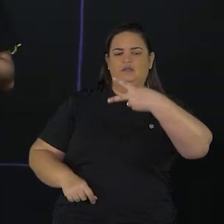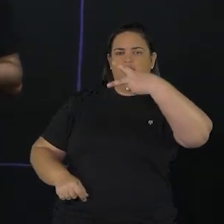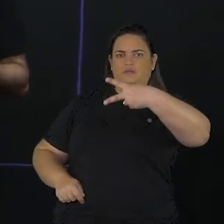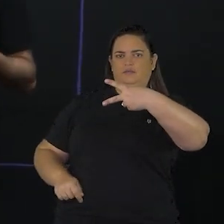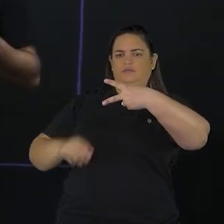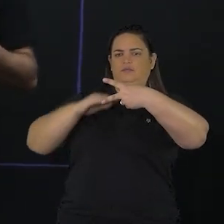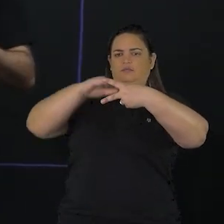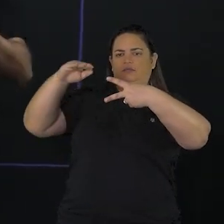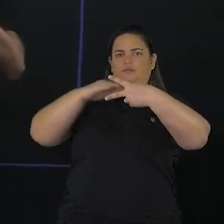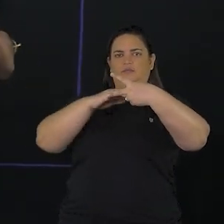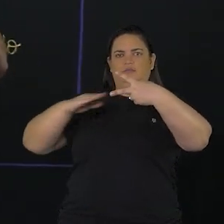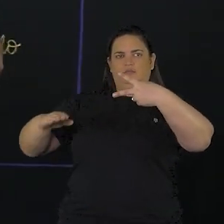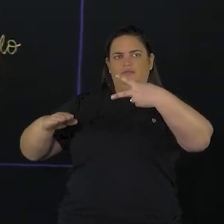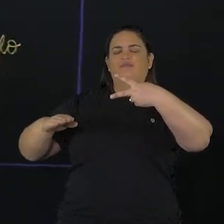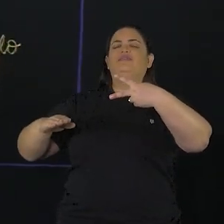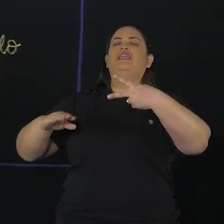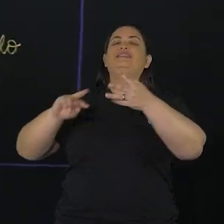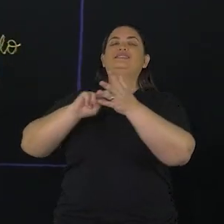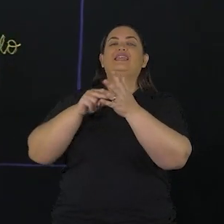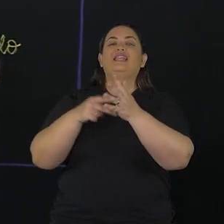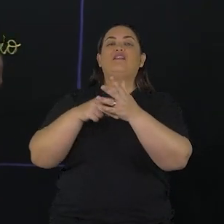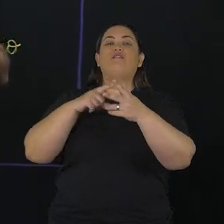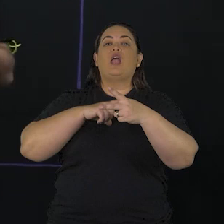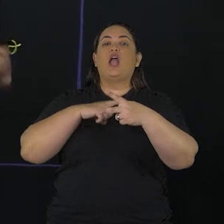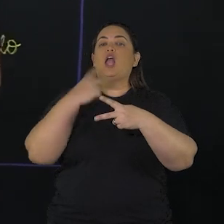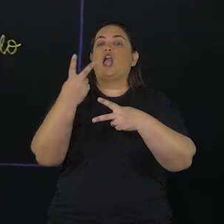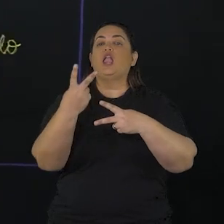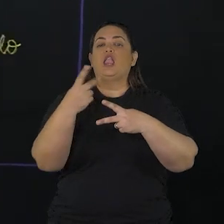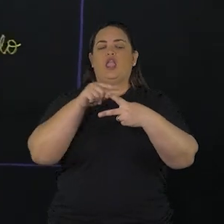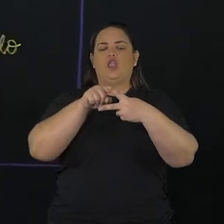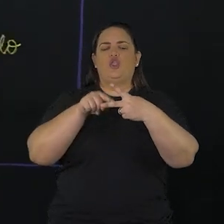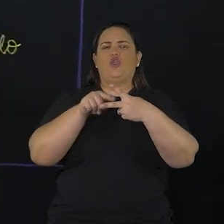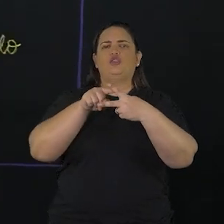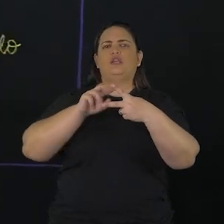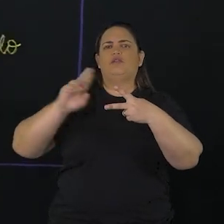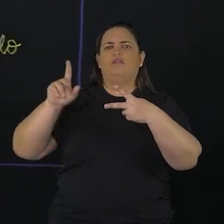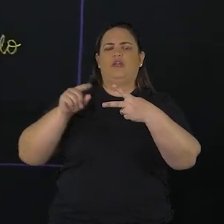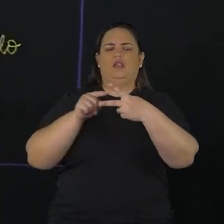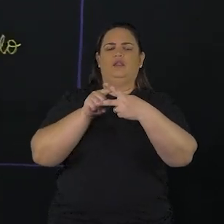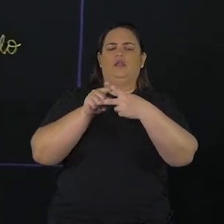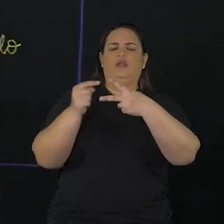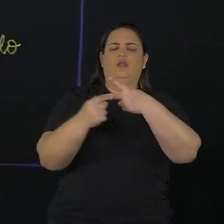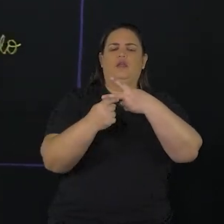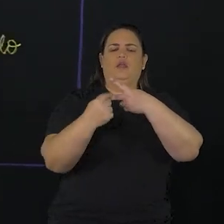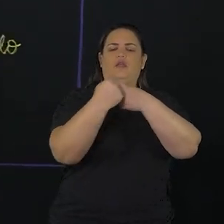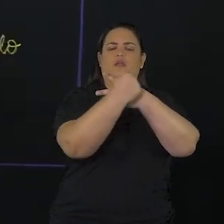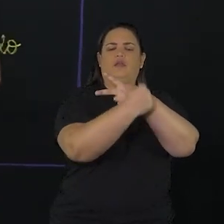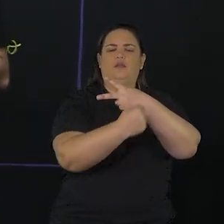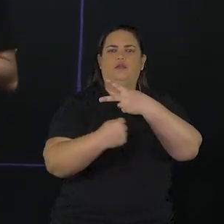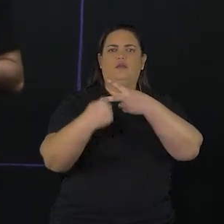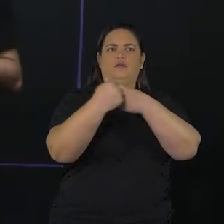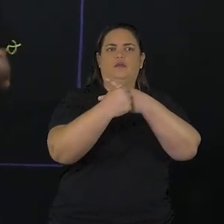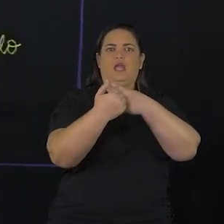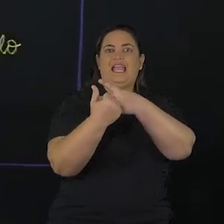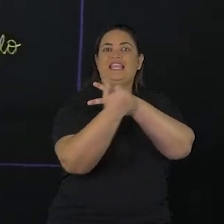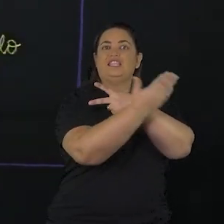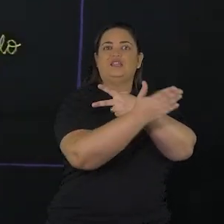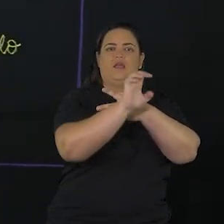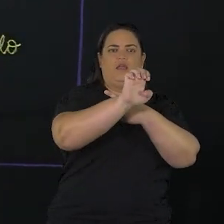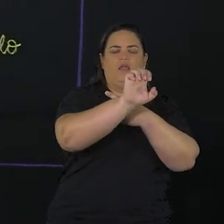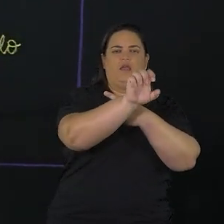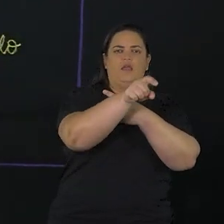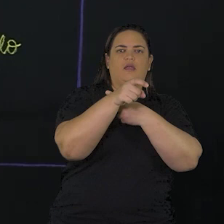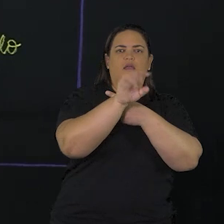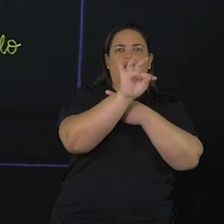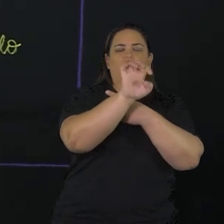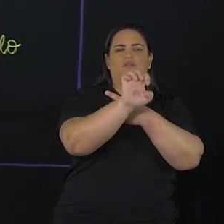na verdade, nós temos dois ângulos diferentes. Nós temos um ângulo interno e um ângulo externo, onde esse